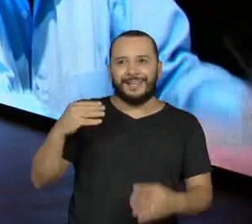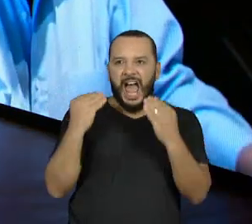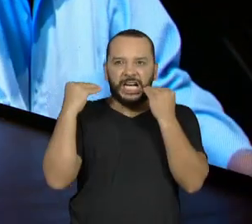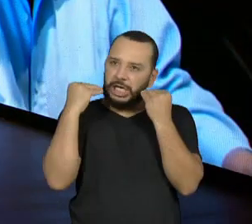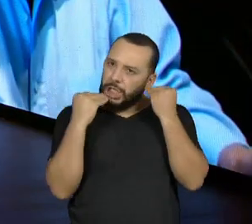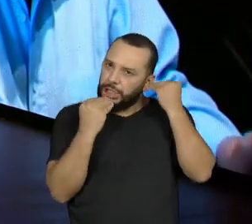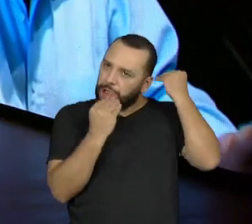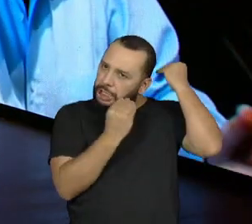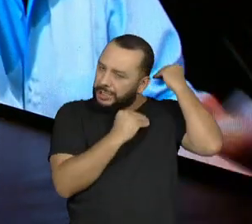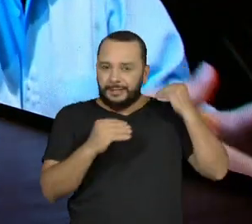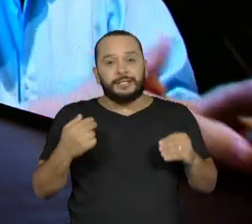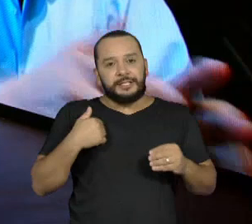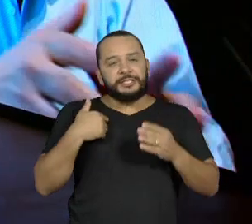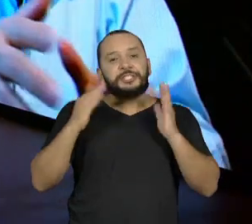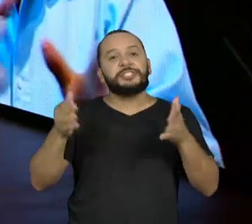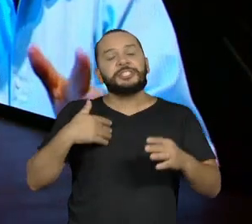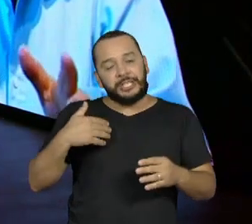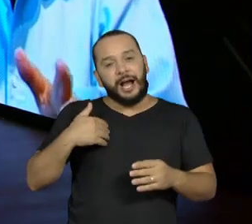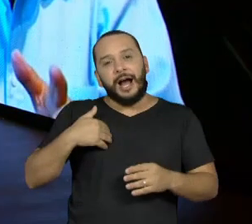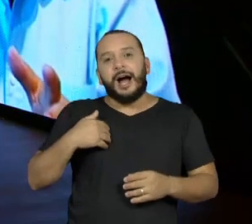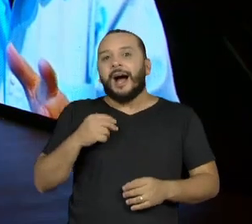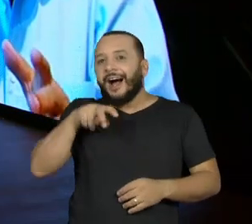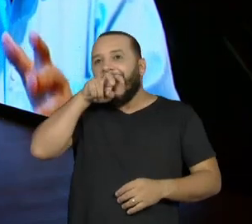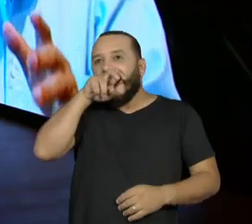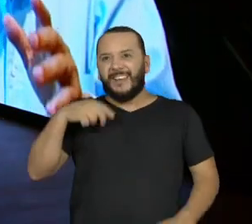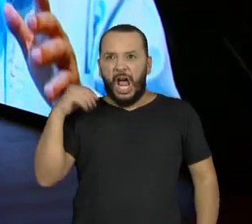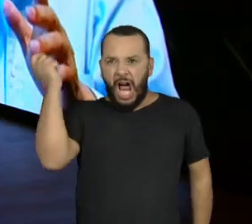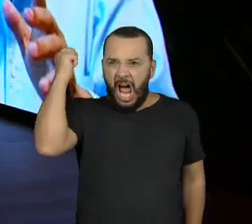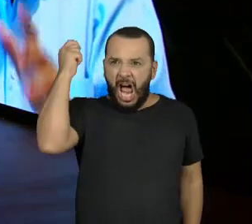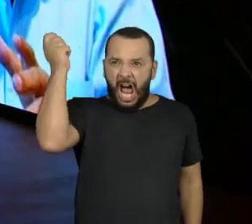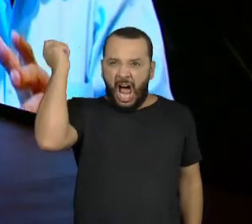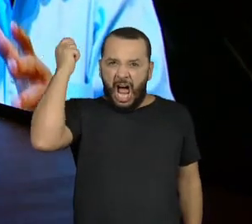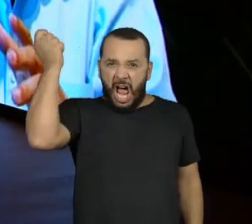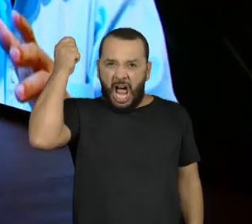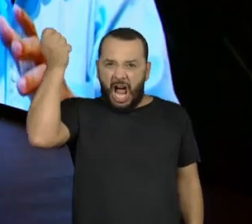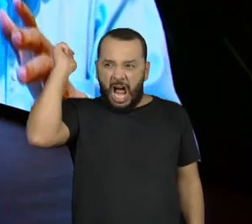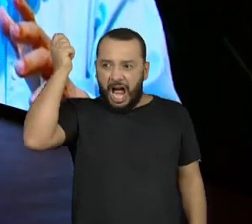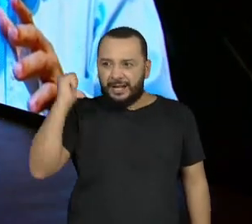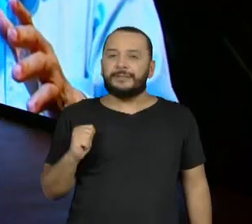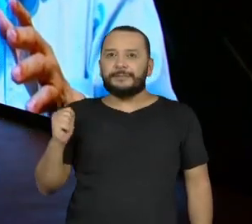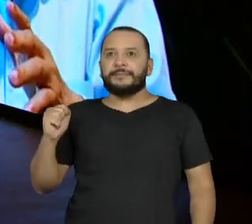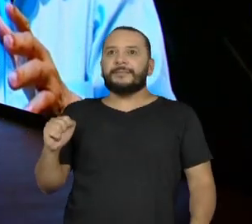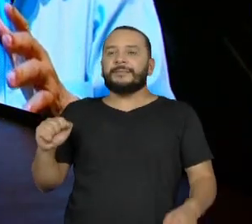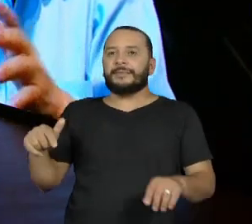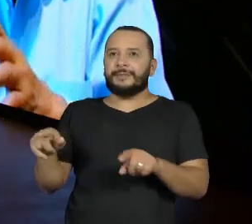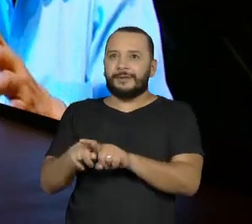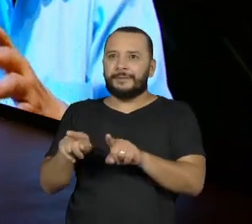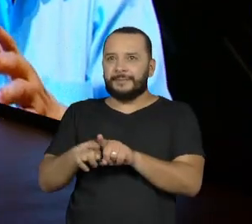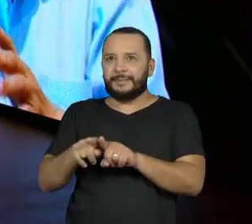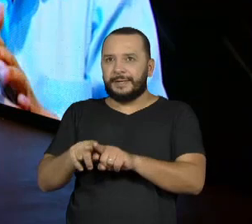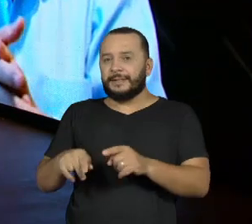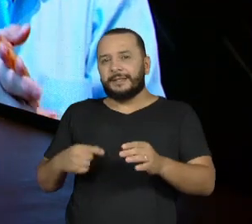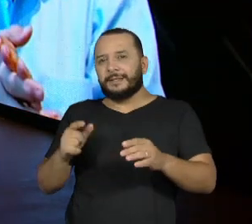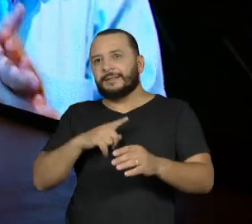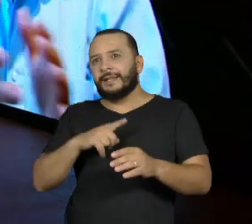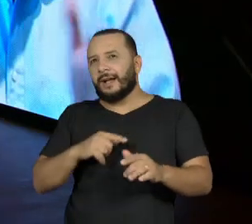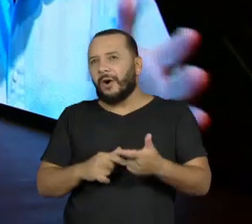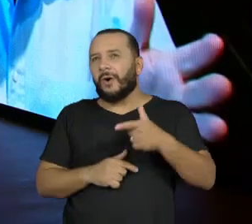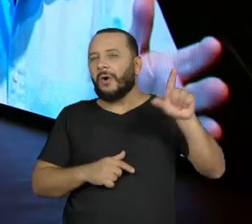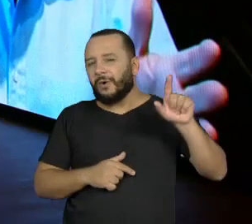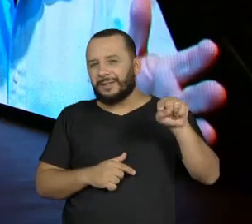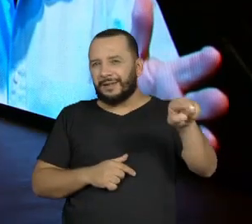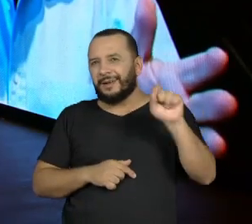Mônica arrastando coelhinho, com a Maria Ângela doce, suave com as irmãs, tudo